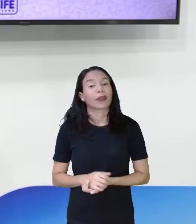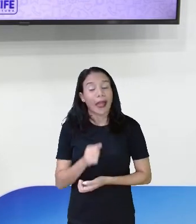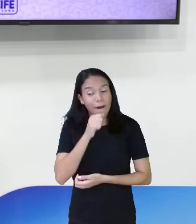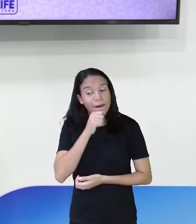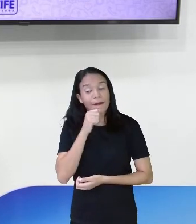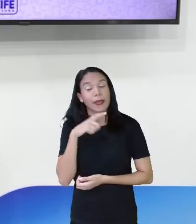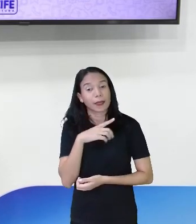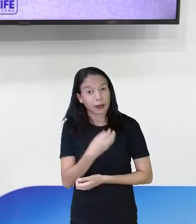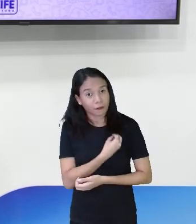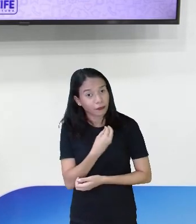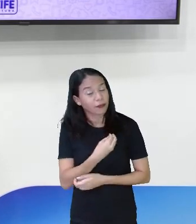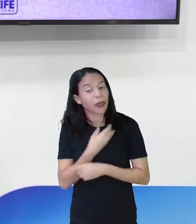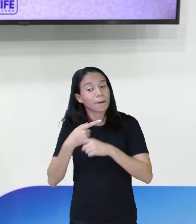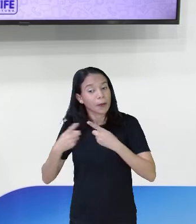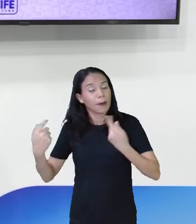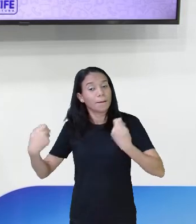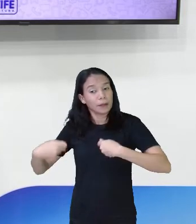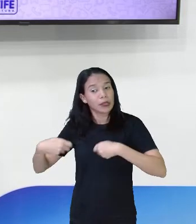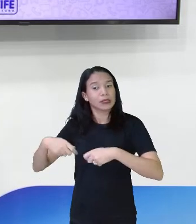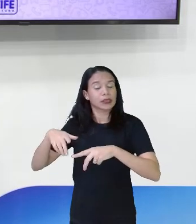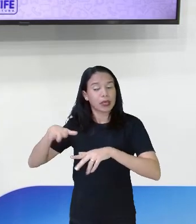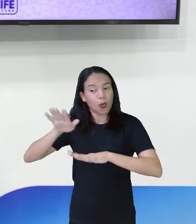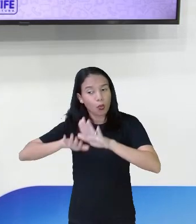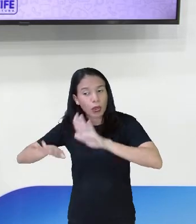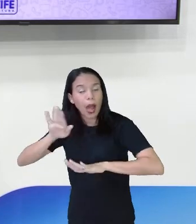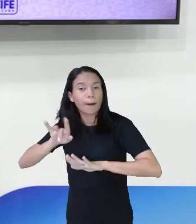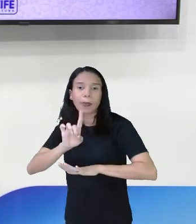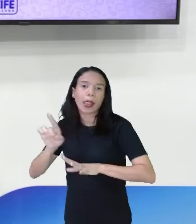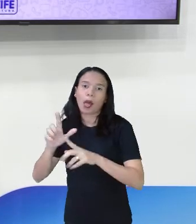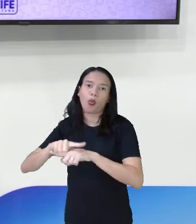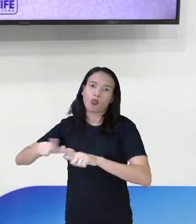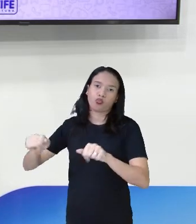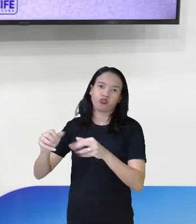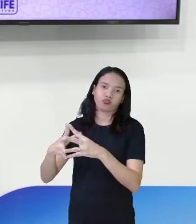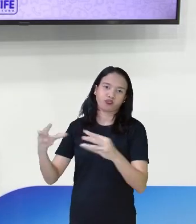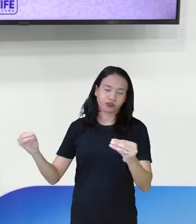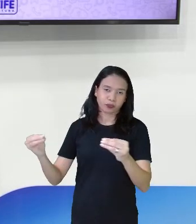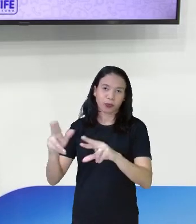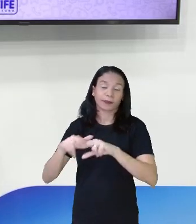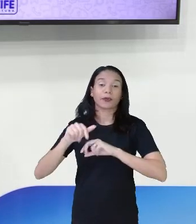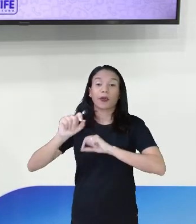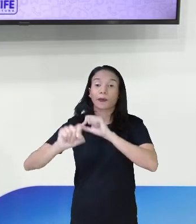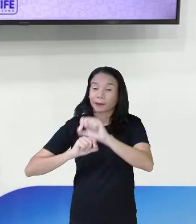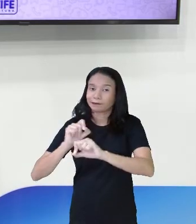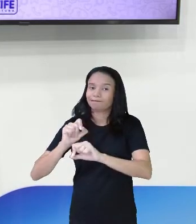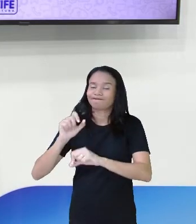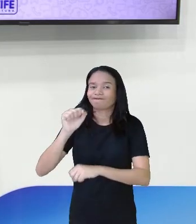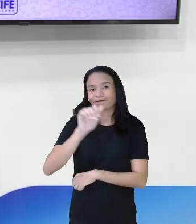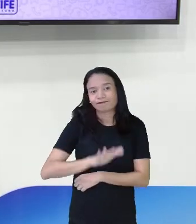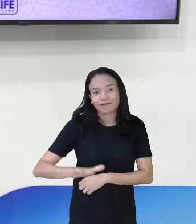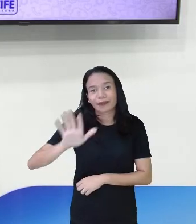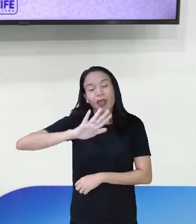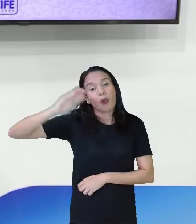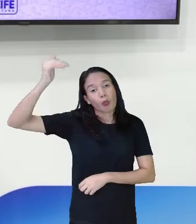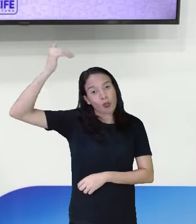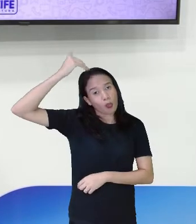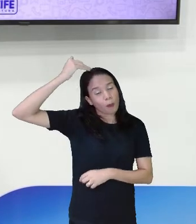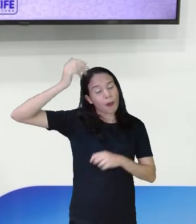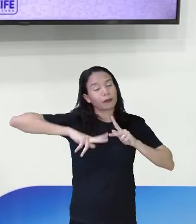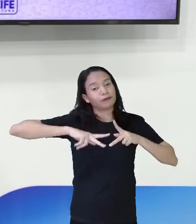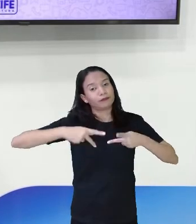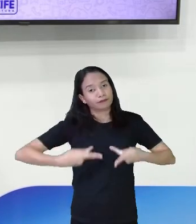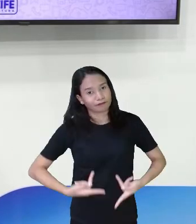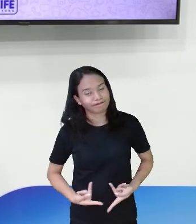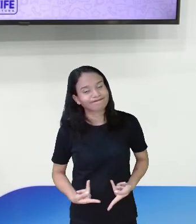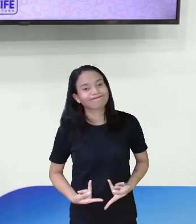ainda existe, mas está correndo risco de acabar, porque, gente, geralmente a culpa é do ser